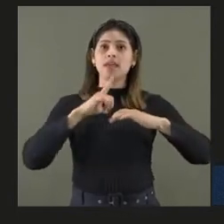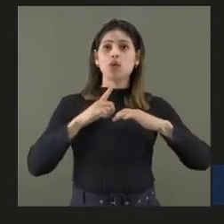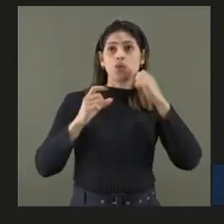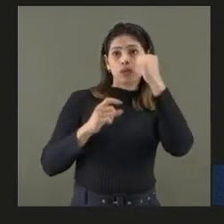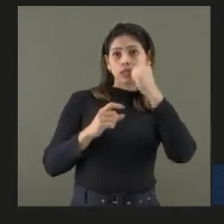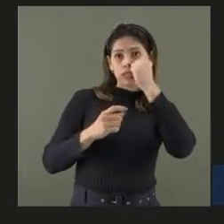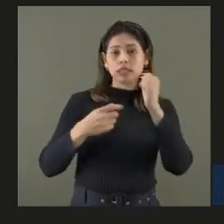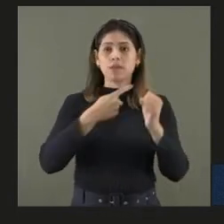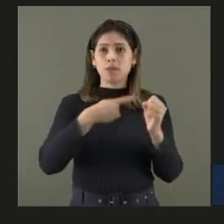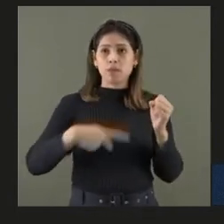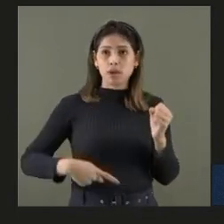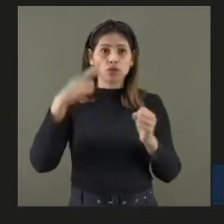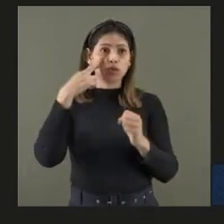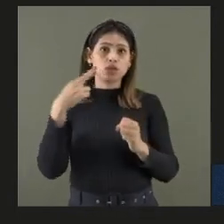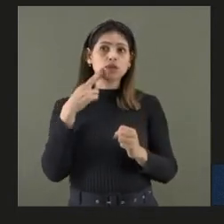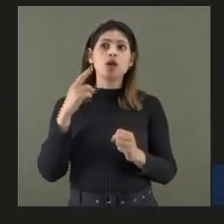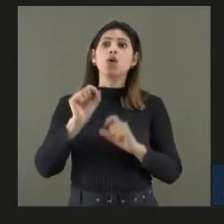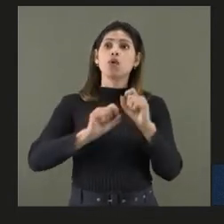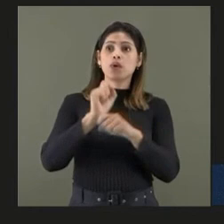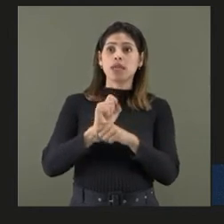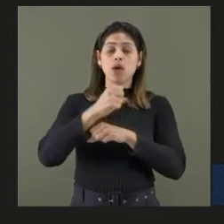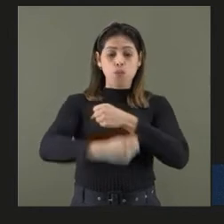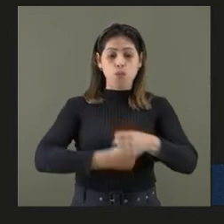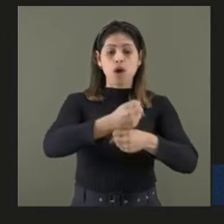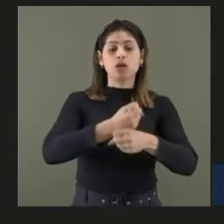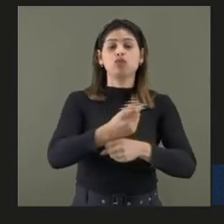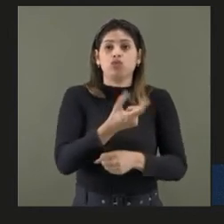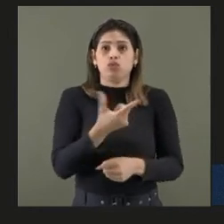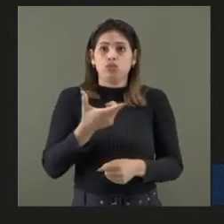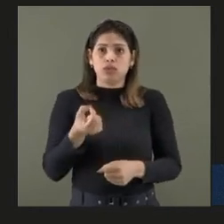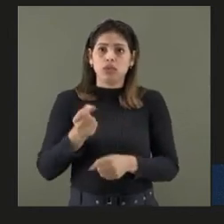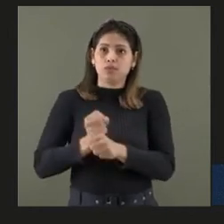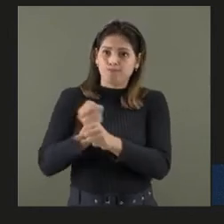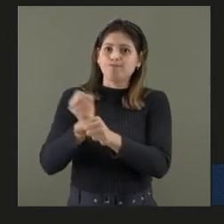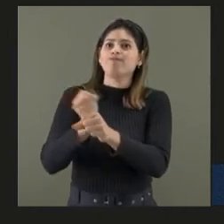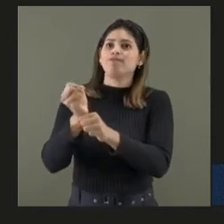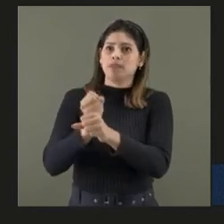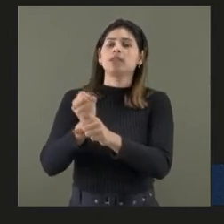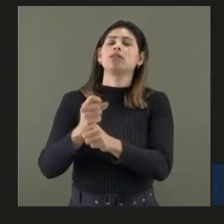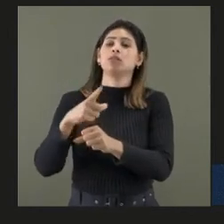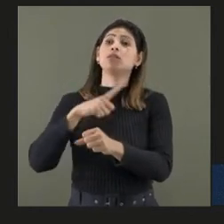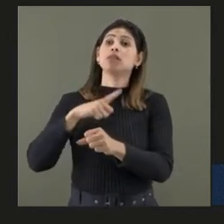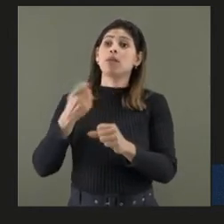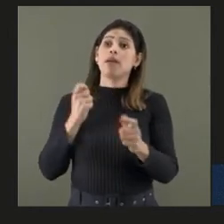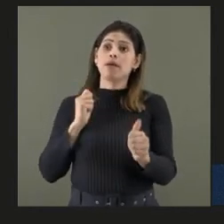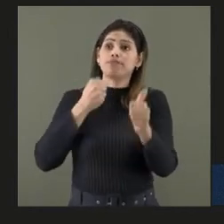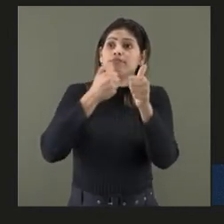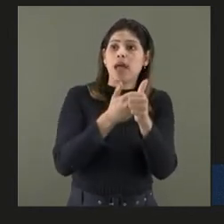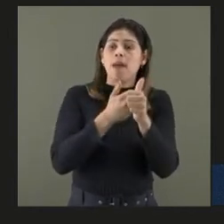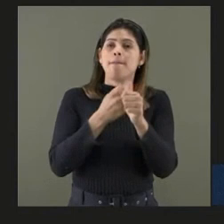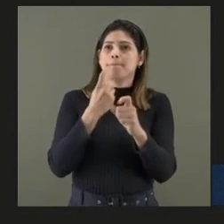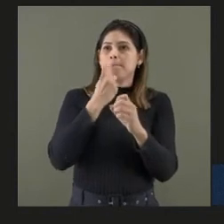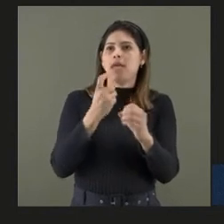constitucional no ano do seu bicentenário, que é o ano que vem, para se aproximar definitivamente da sociedade brasileira.